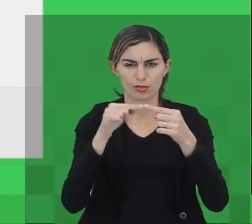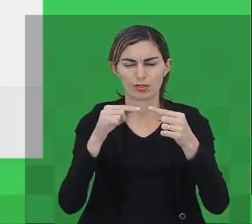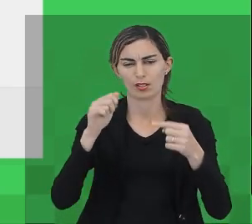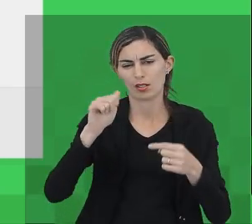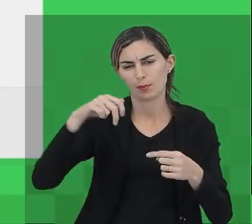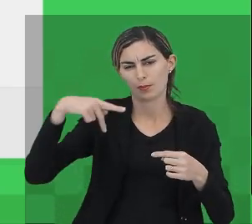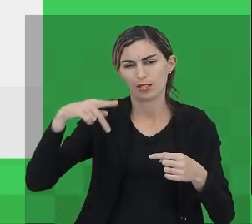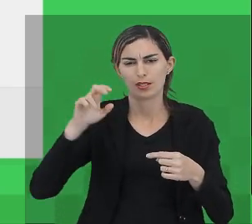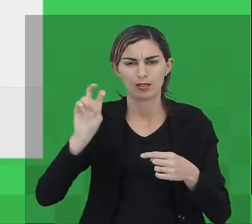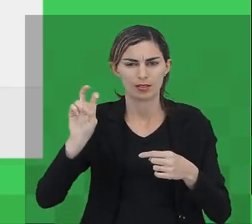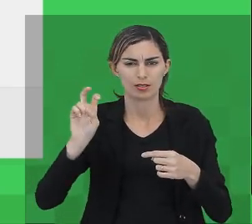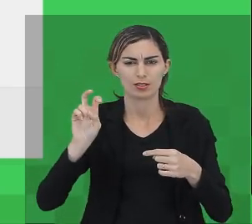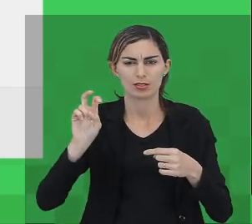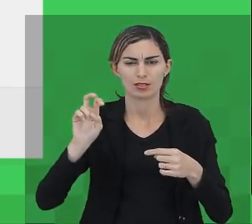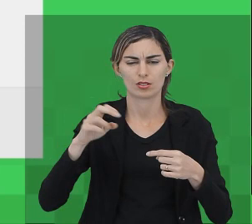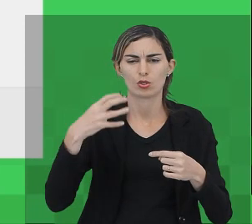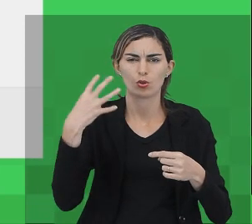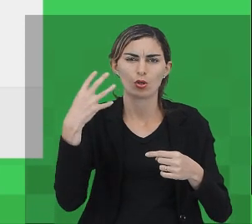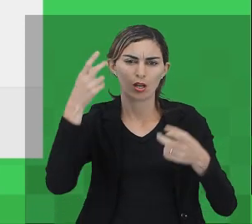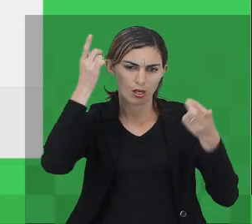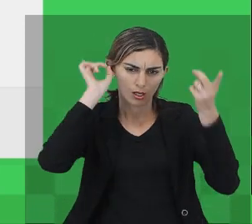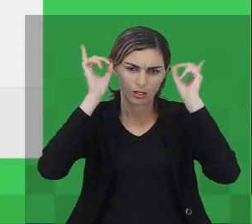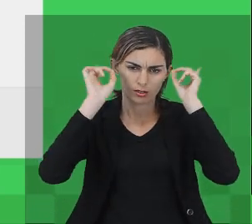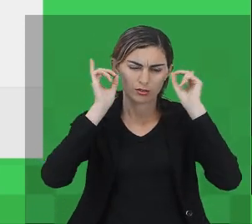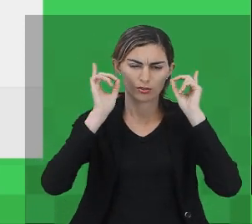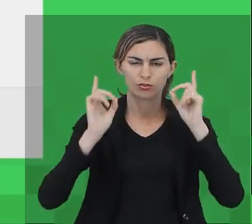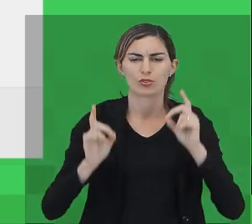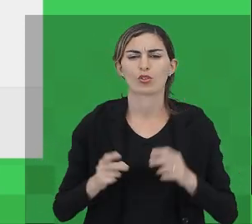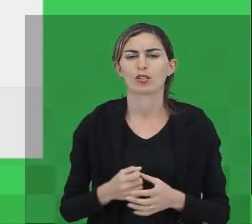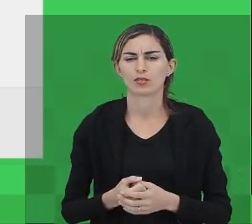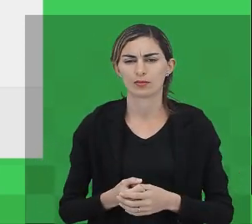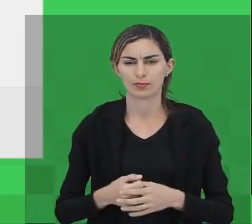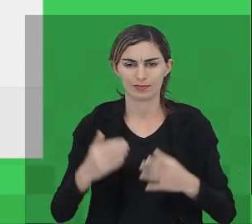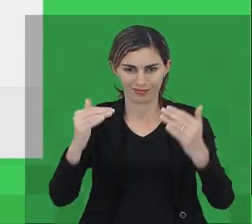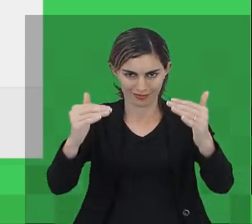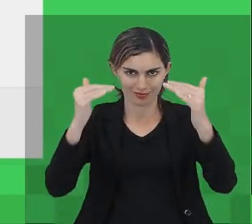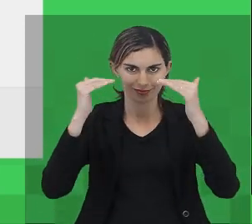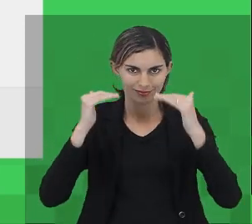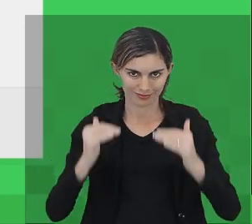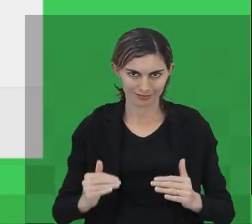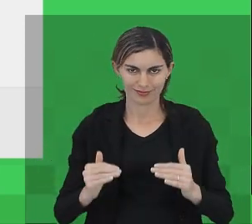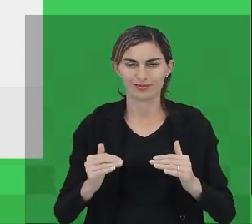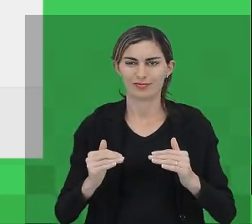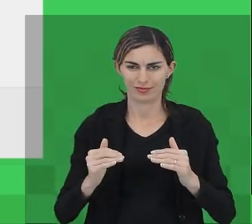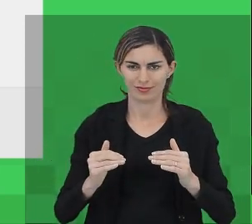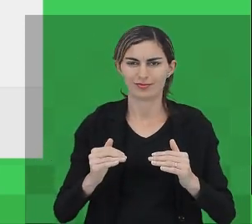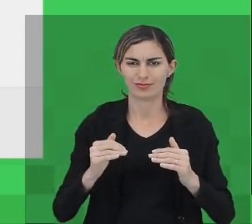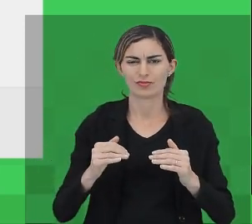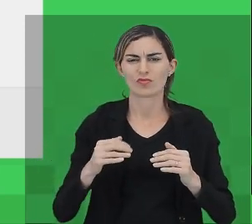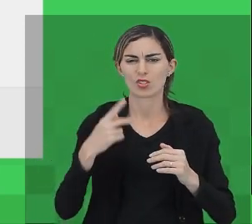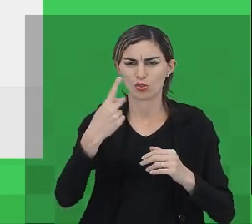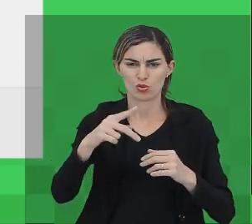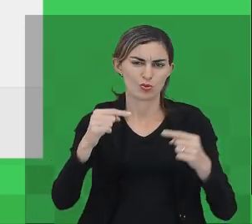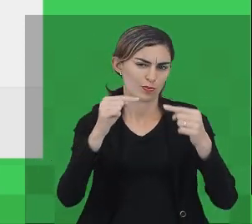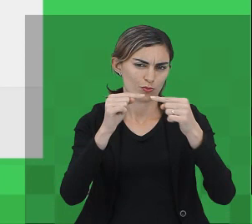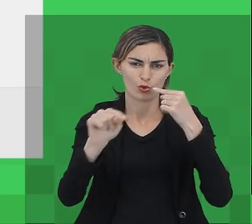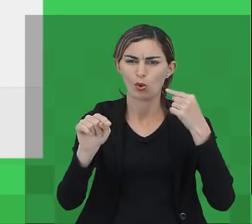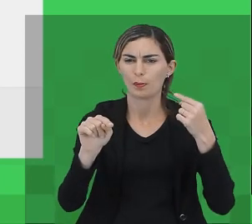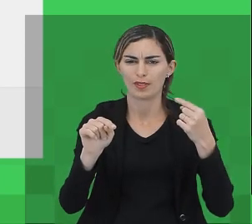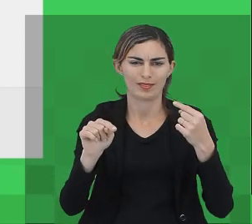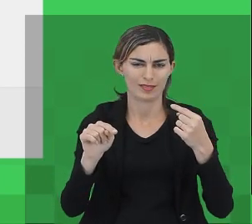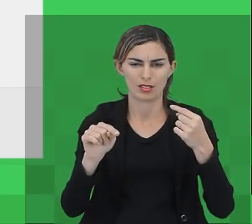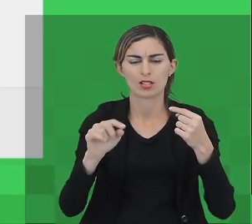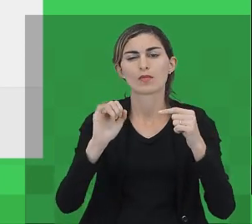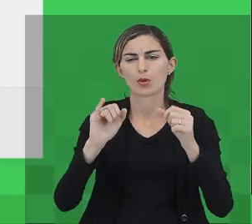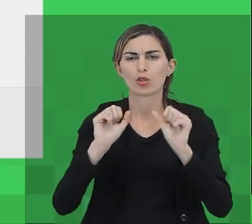é utilizada aqui a API 15, Android 4.0.3. Abaixo desta versão sua aplicação não